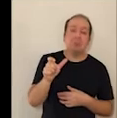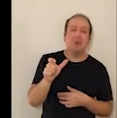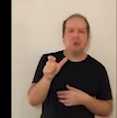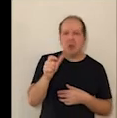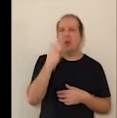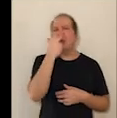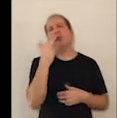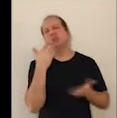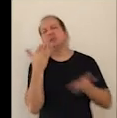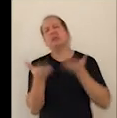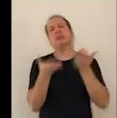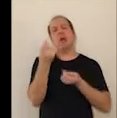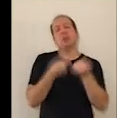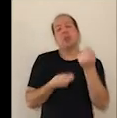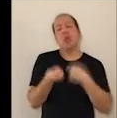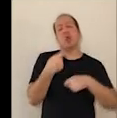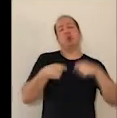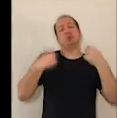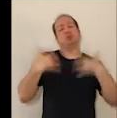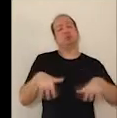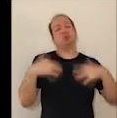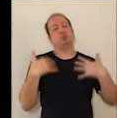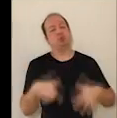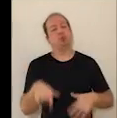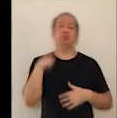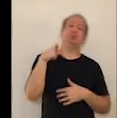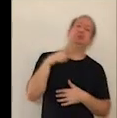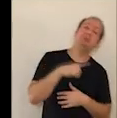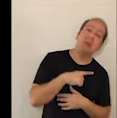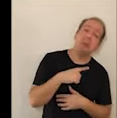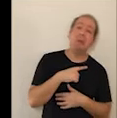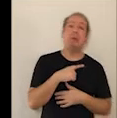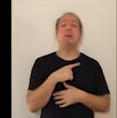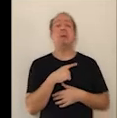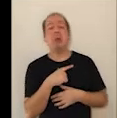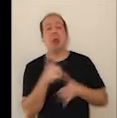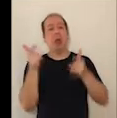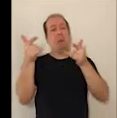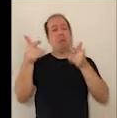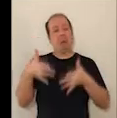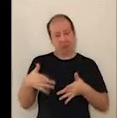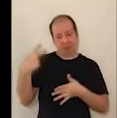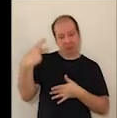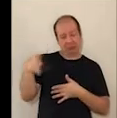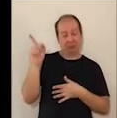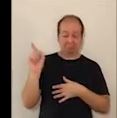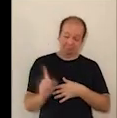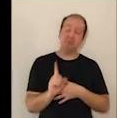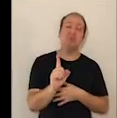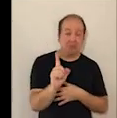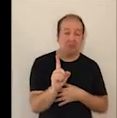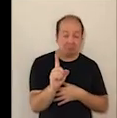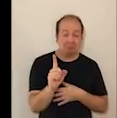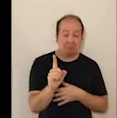deve tratar-se de um negócio pompudo com jurinos bem escorchantes para abandonar seu cofre por alguns